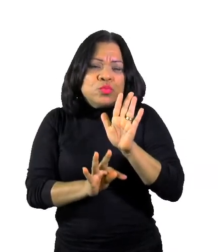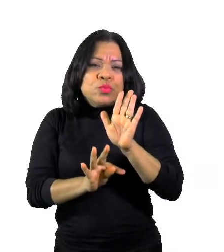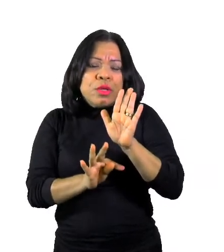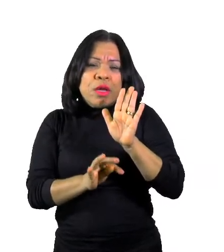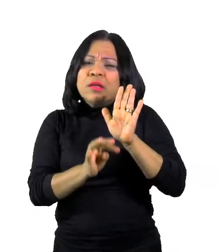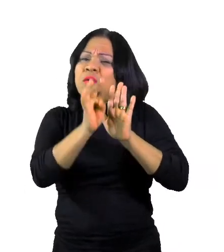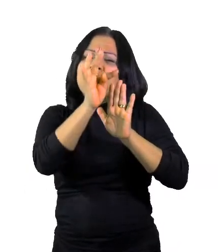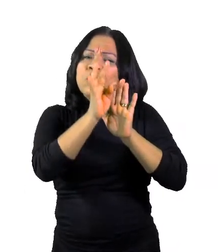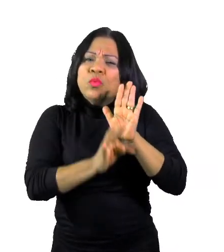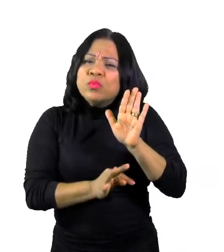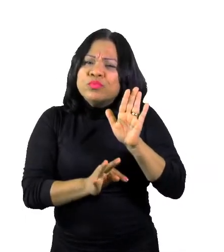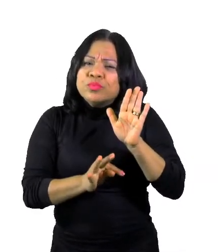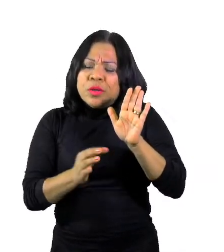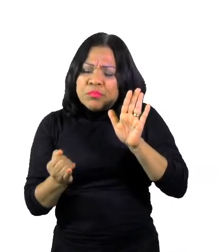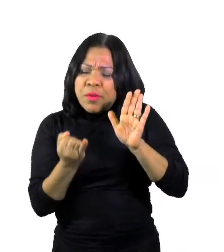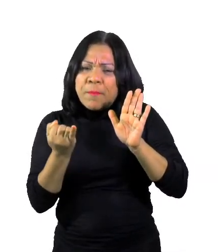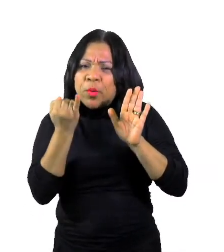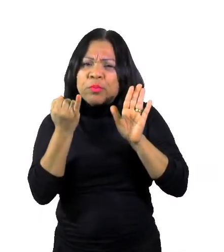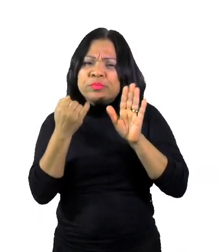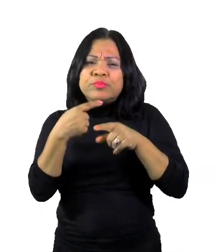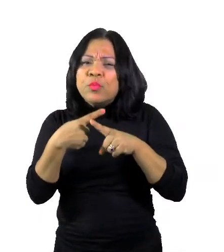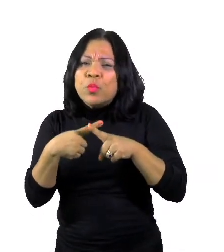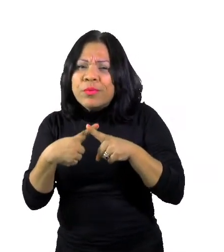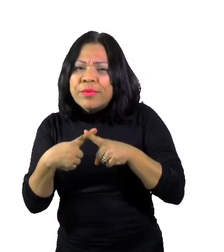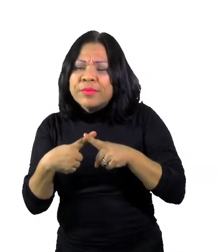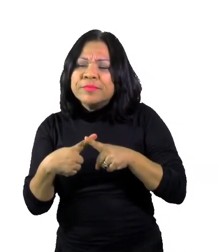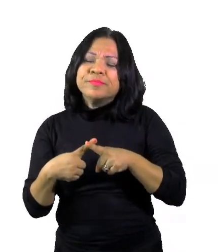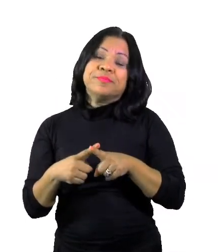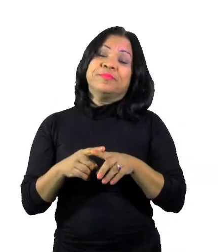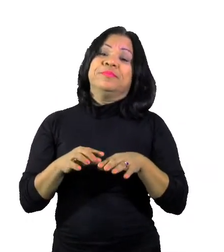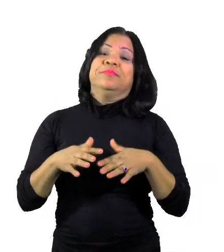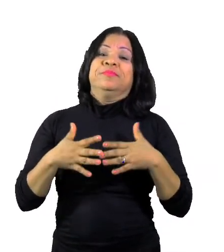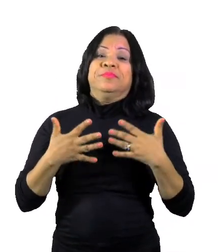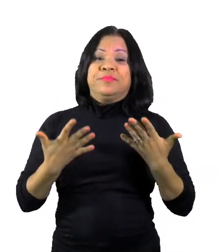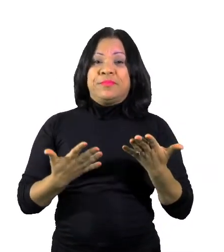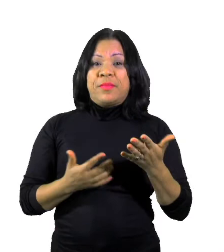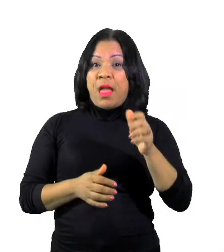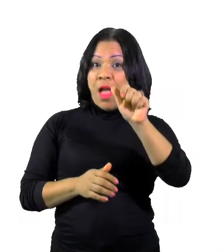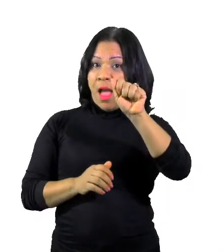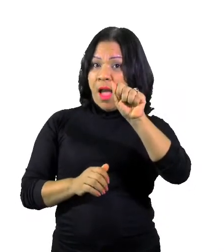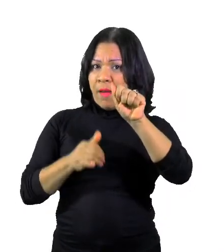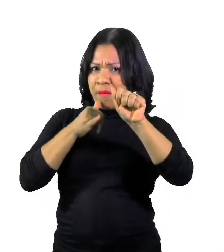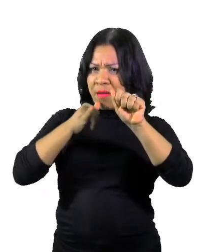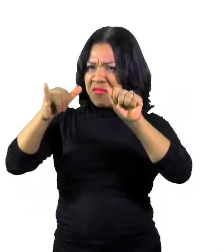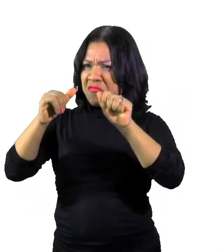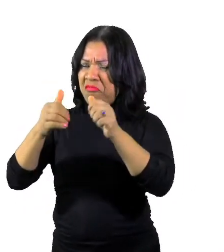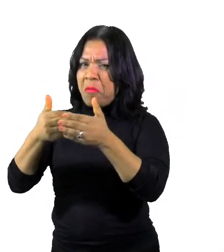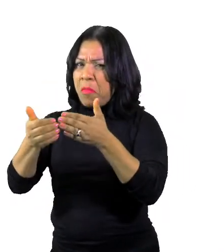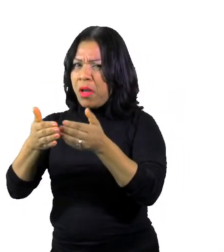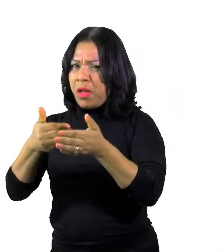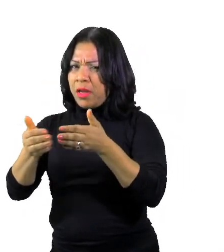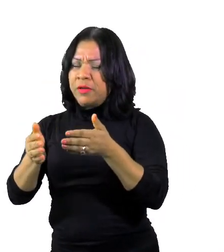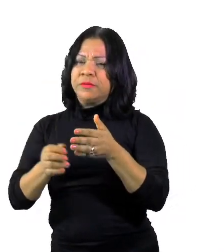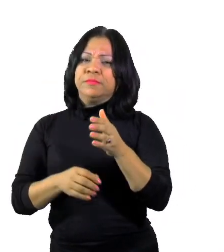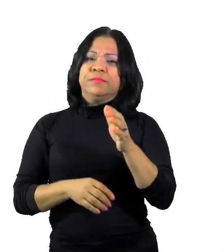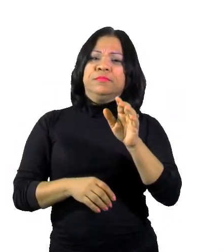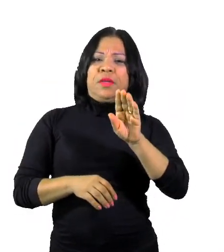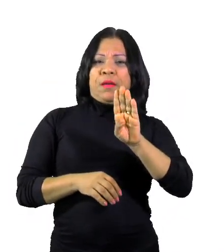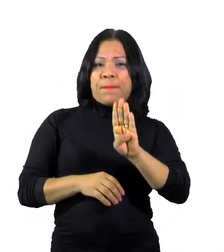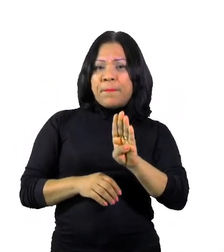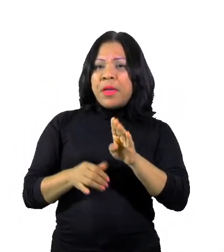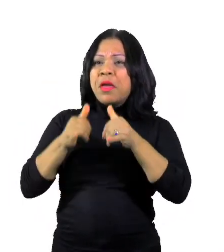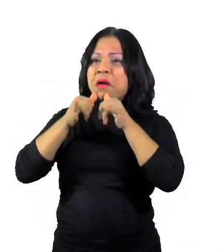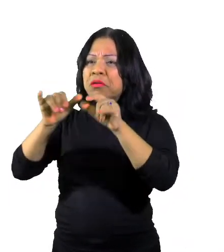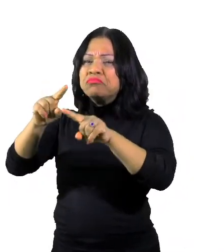texto serviu afinal? A, informar sobre algo. B, anunciar um produto.